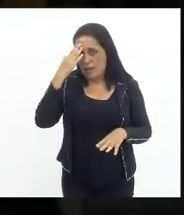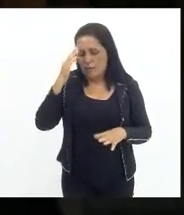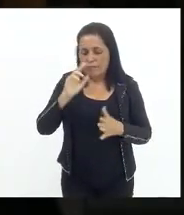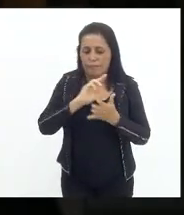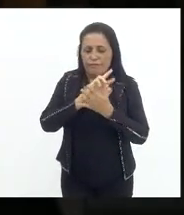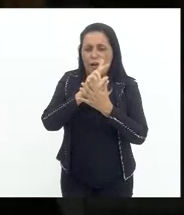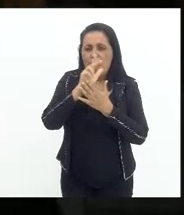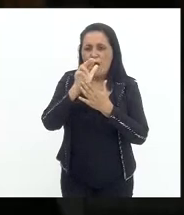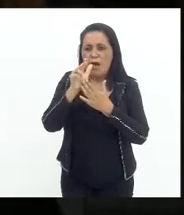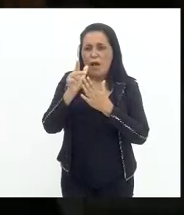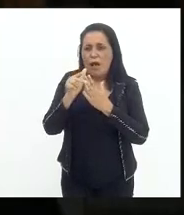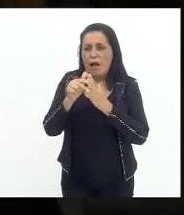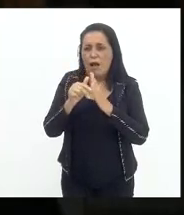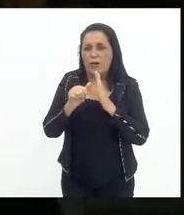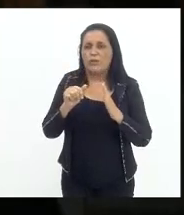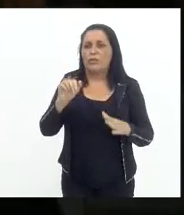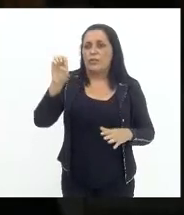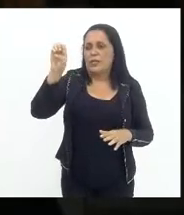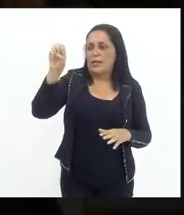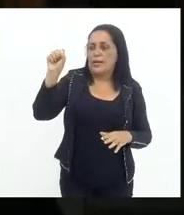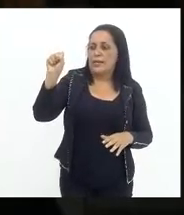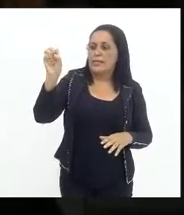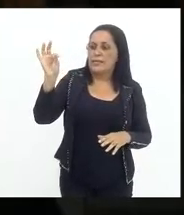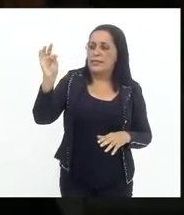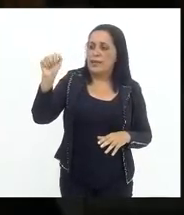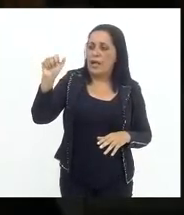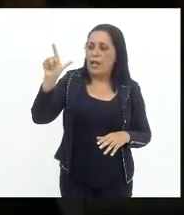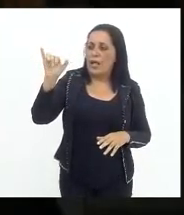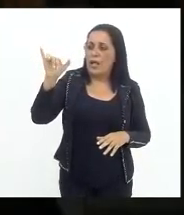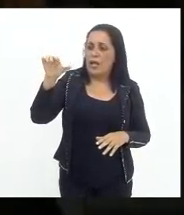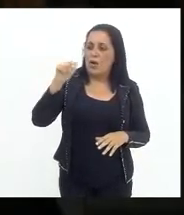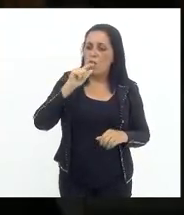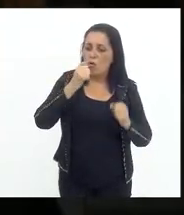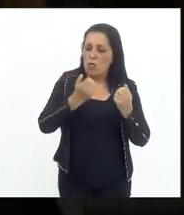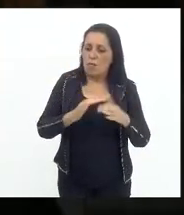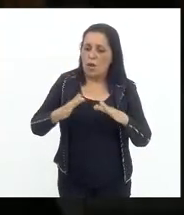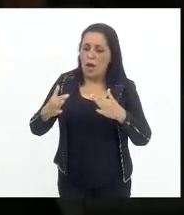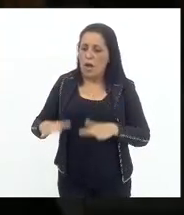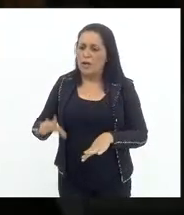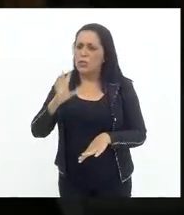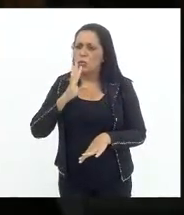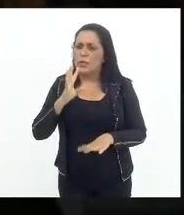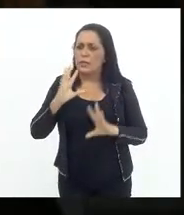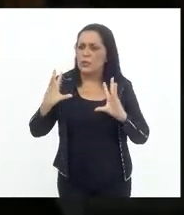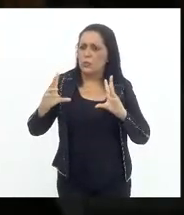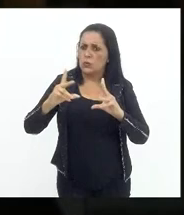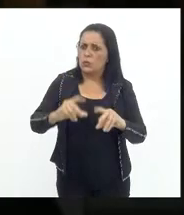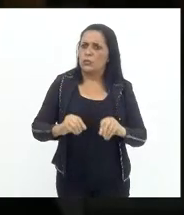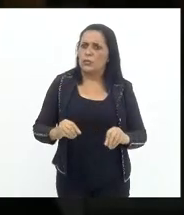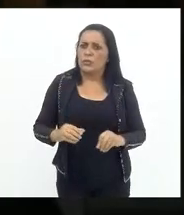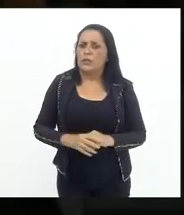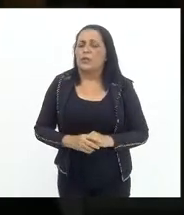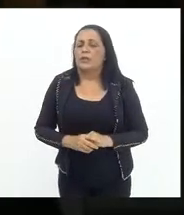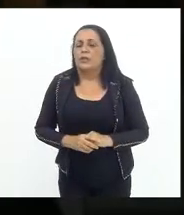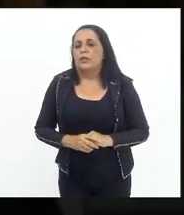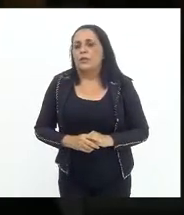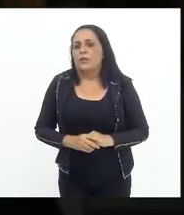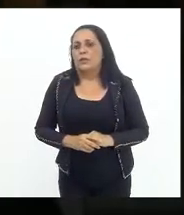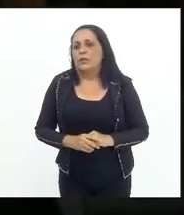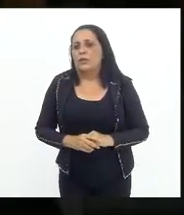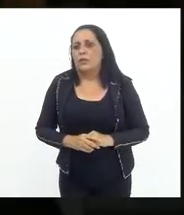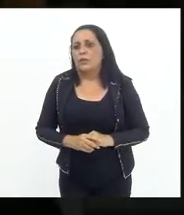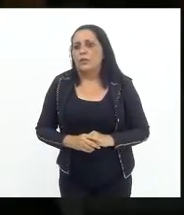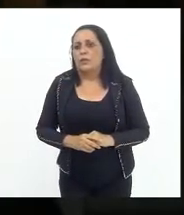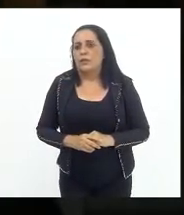estaleiros, e também ele abraçar a indústria naval, deu vênia